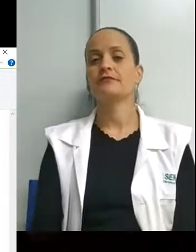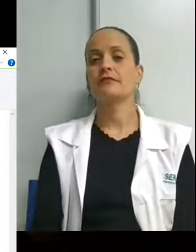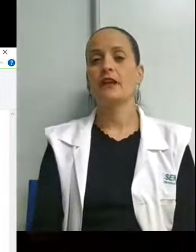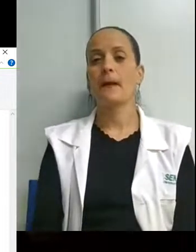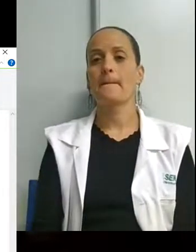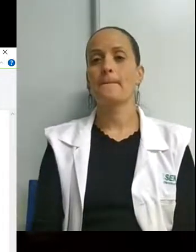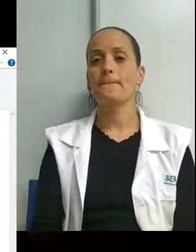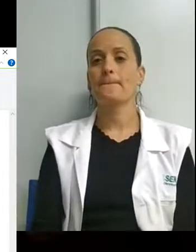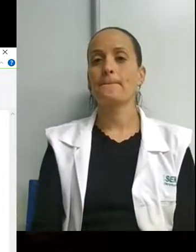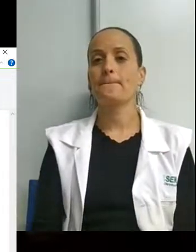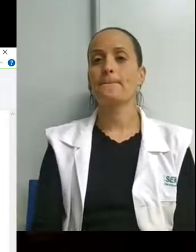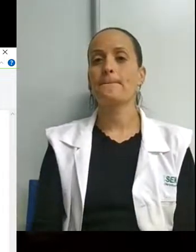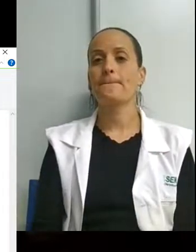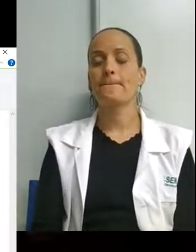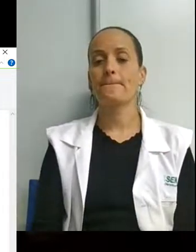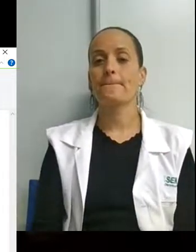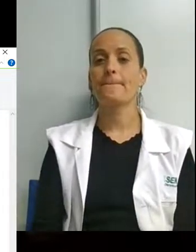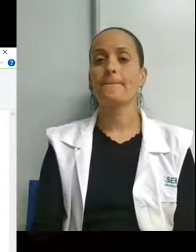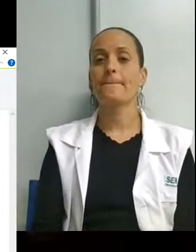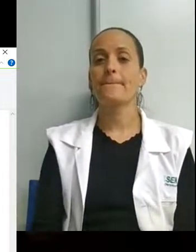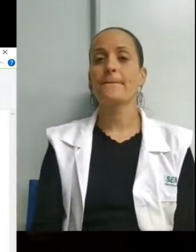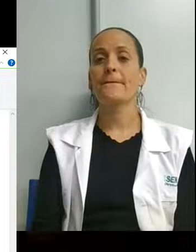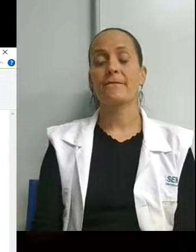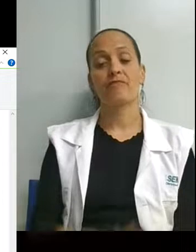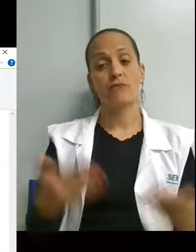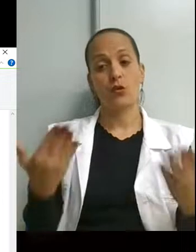da rede vai ser igual a